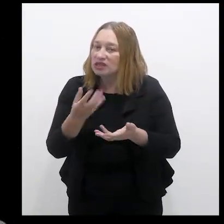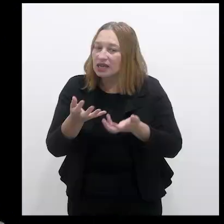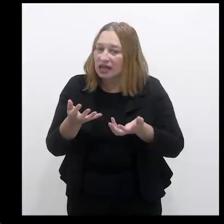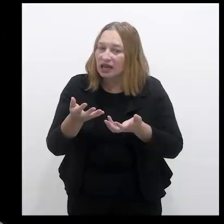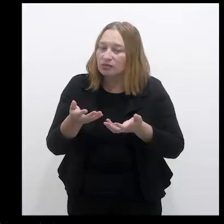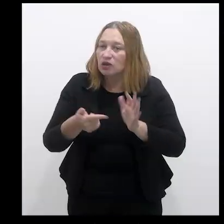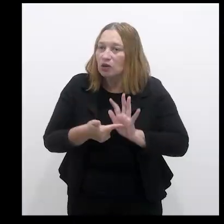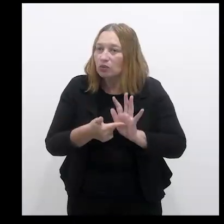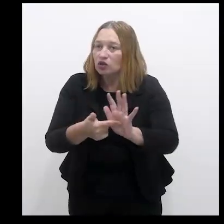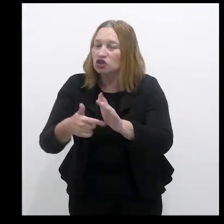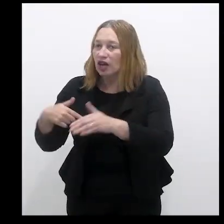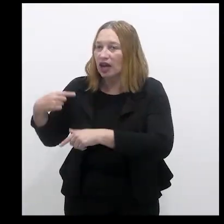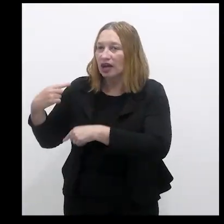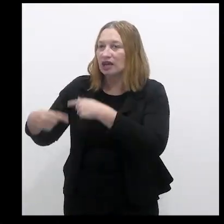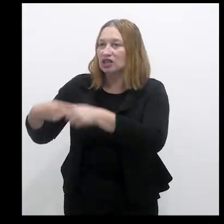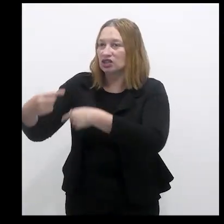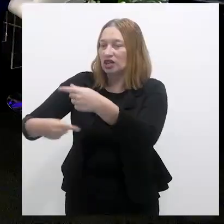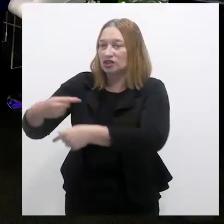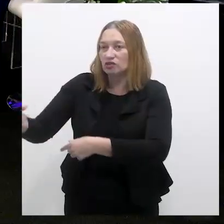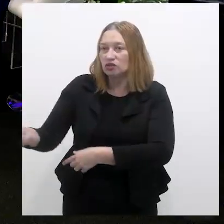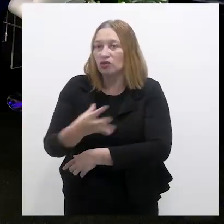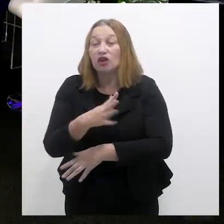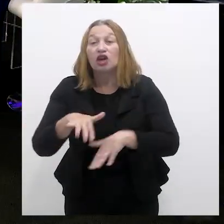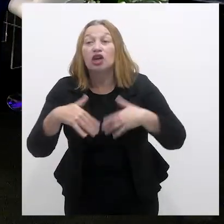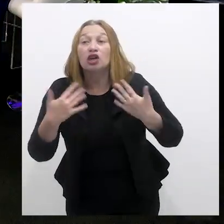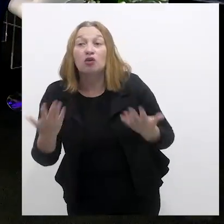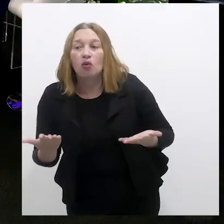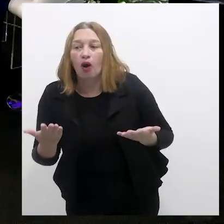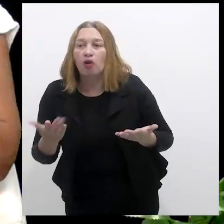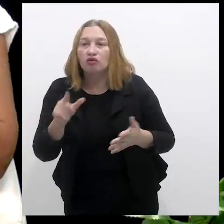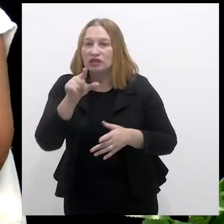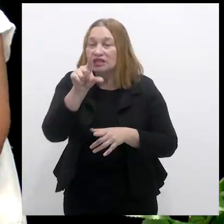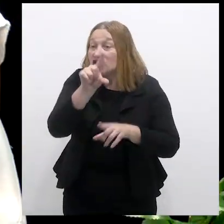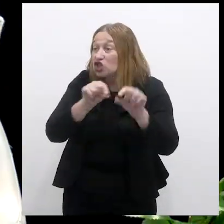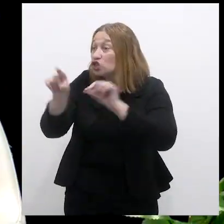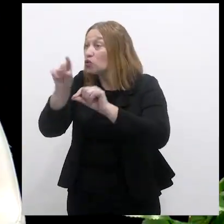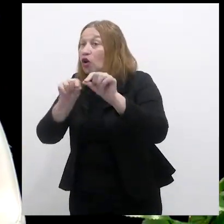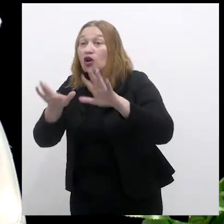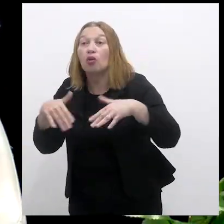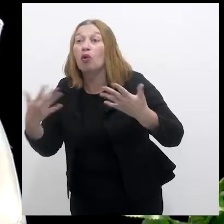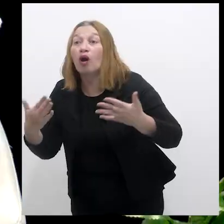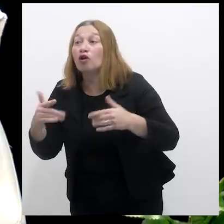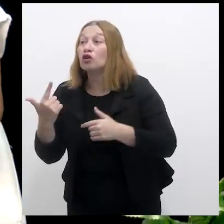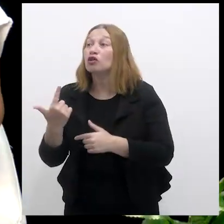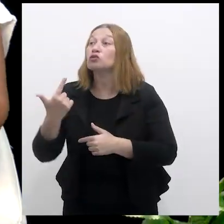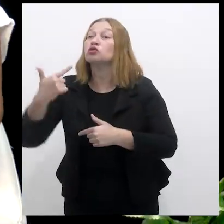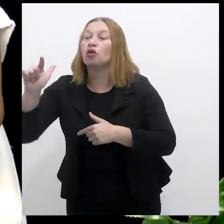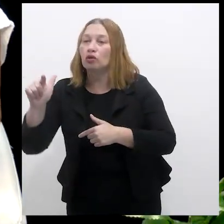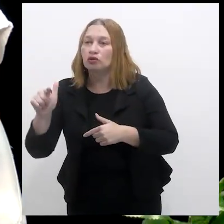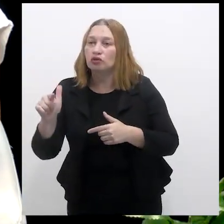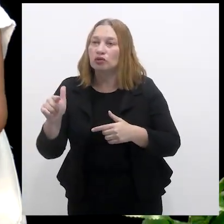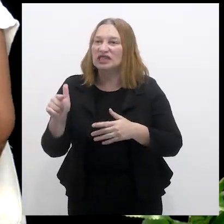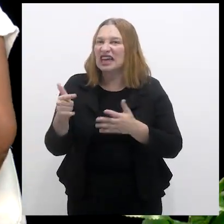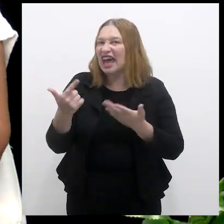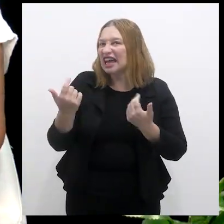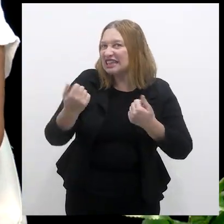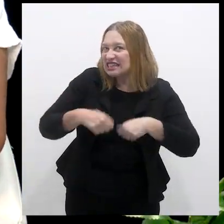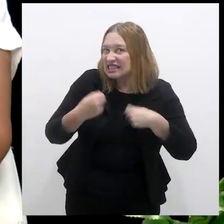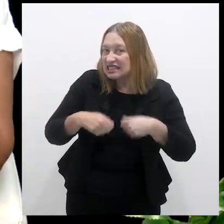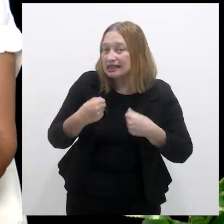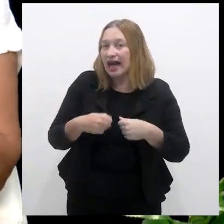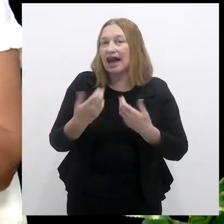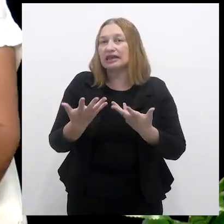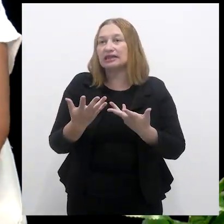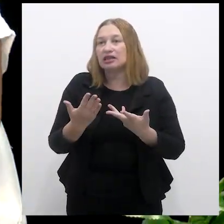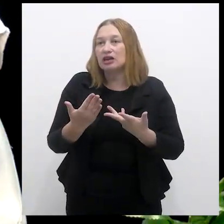tenta passar para essas novas gerações. E qual o recorte que você faz para escolher quais serão os próximos? É por